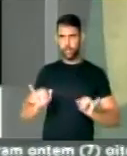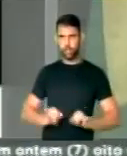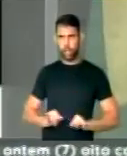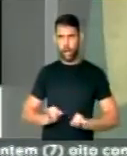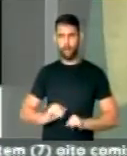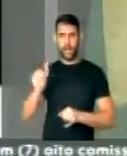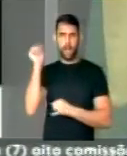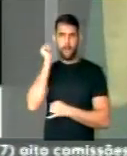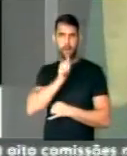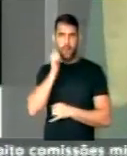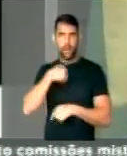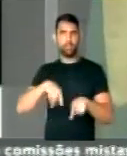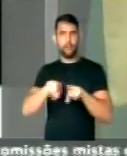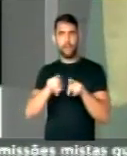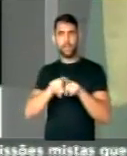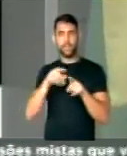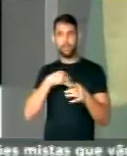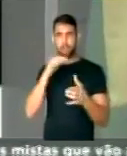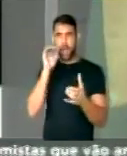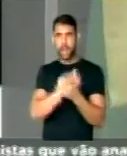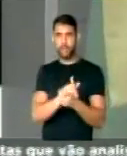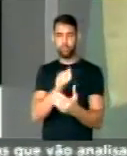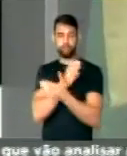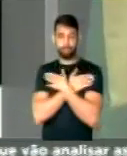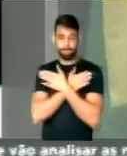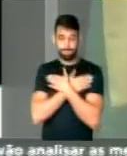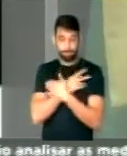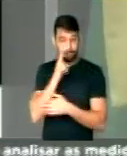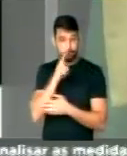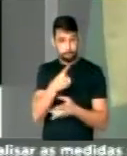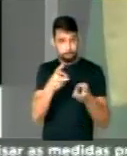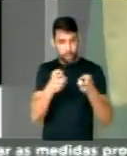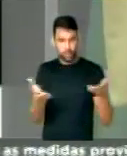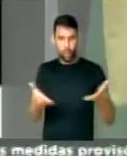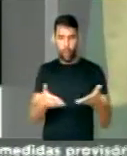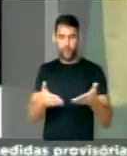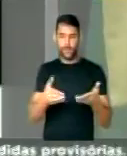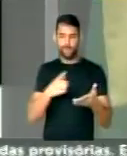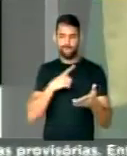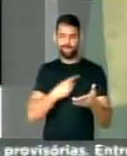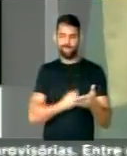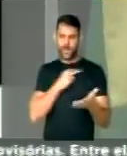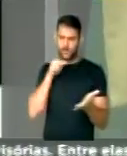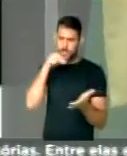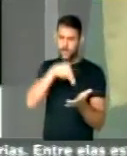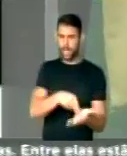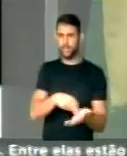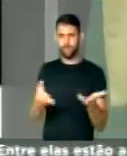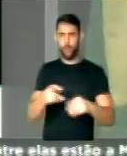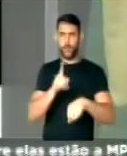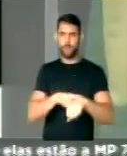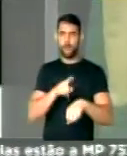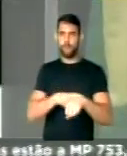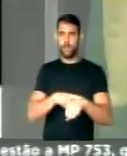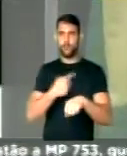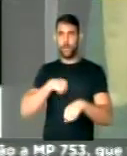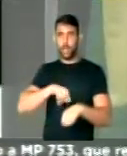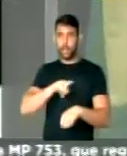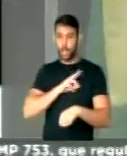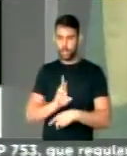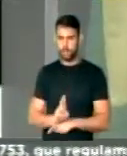que as mulheres que têm seus maridos desempregados, possam hoje está diante deste momento e nós